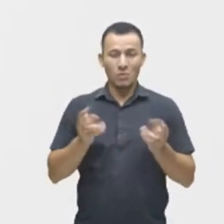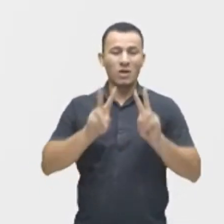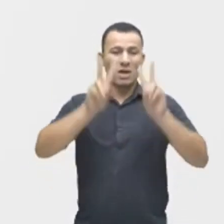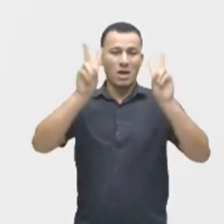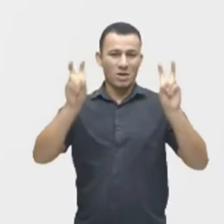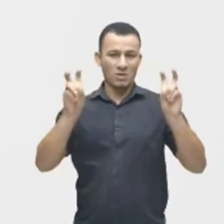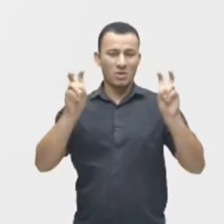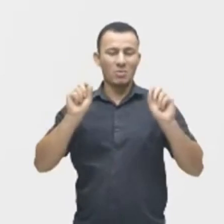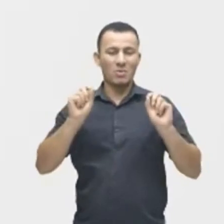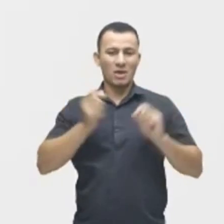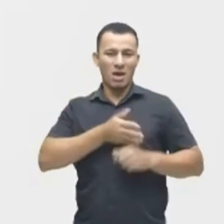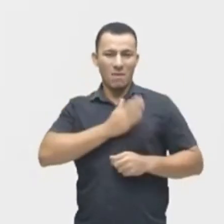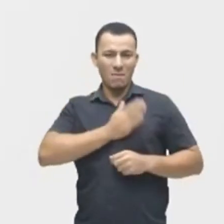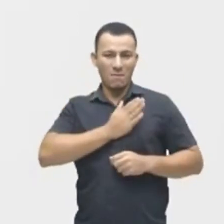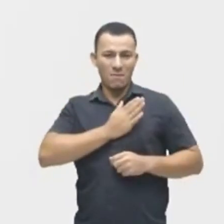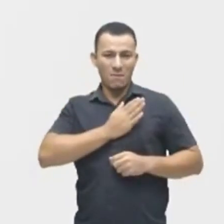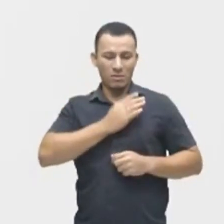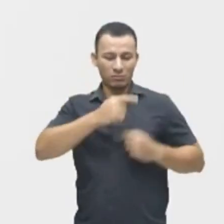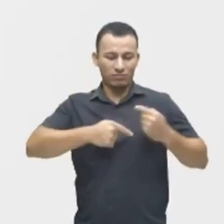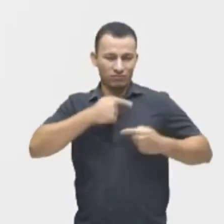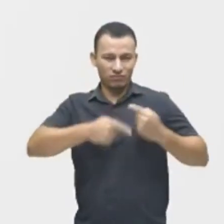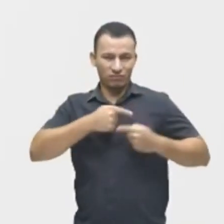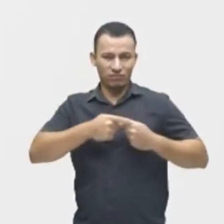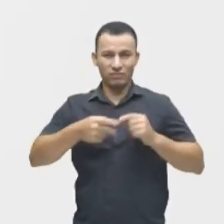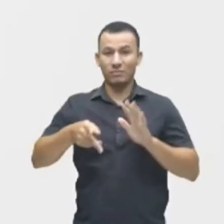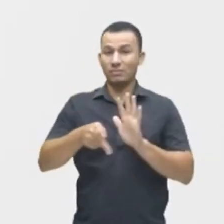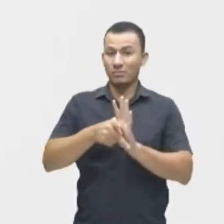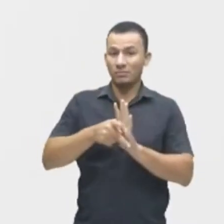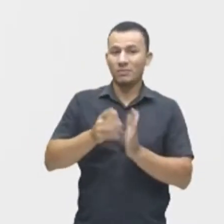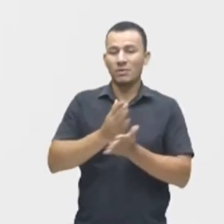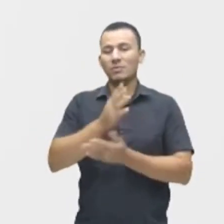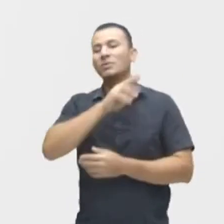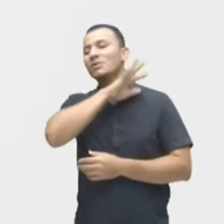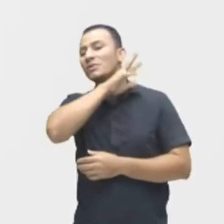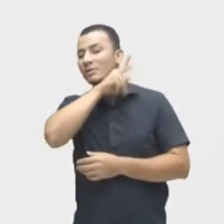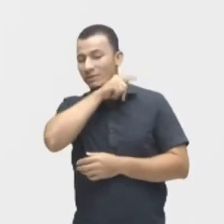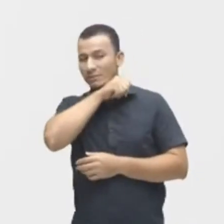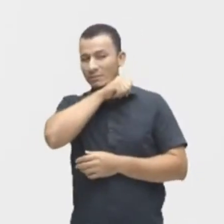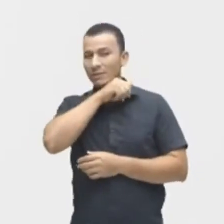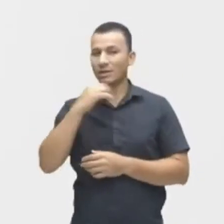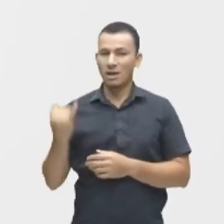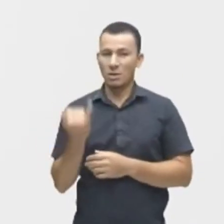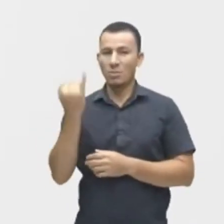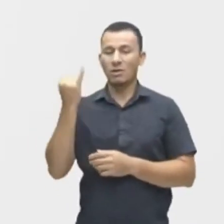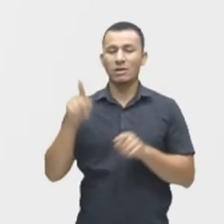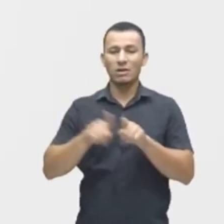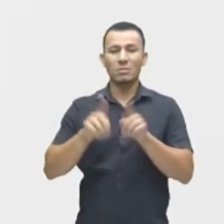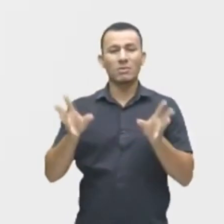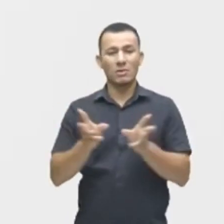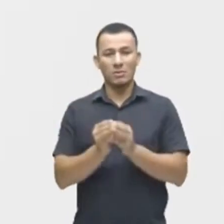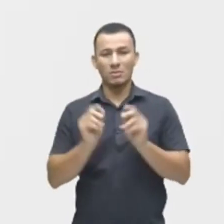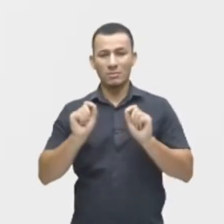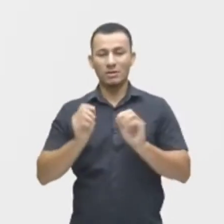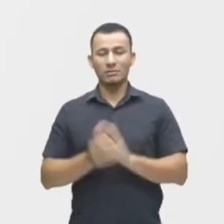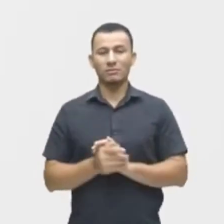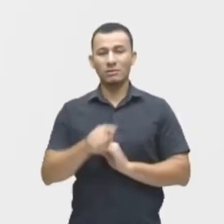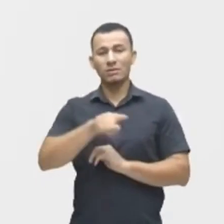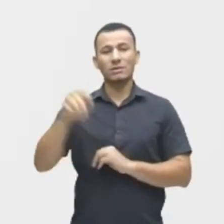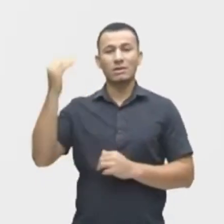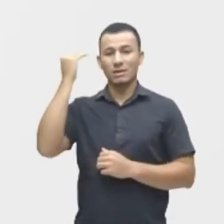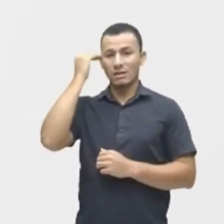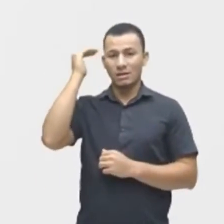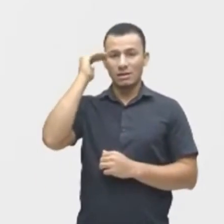sistema dos animais, tá? O que é muito importante também nesse resumo é entender,